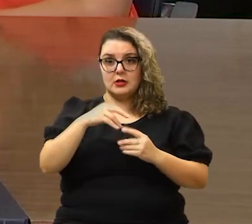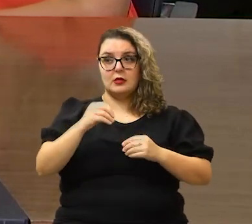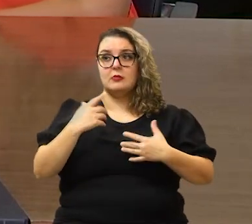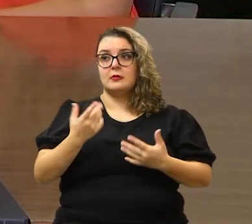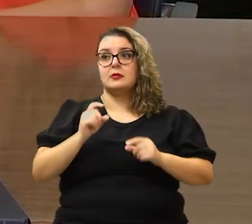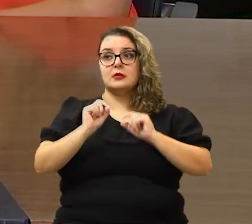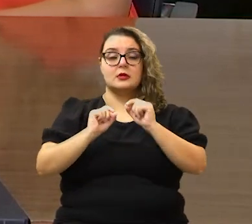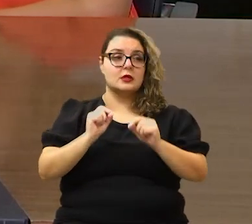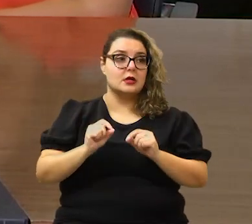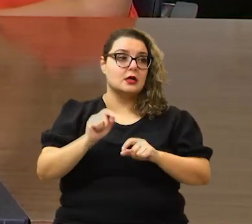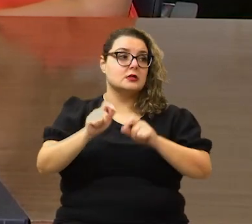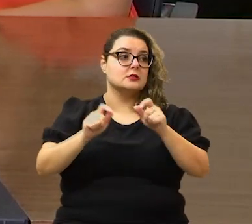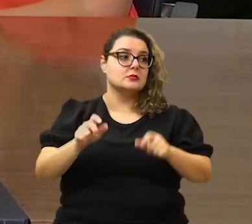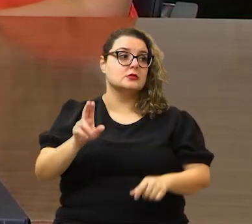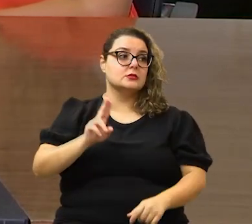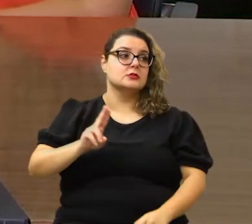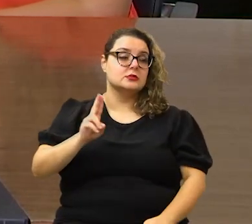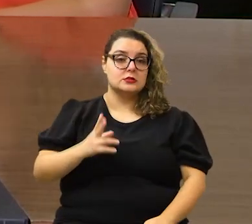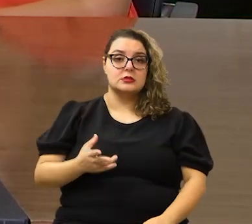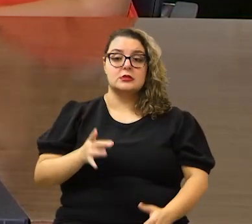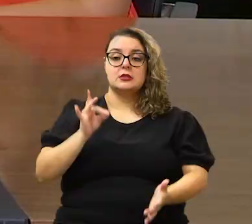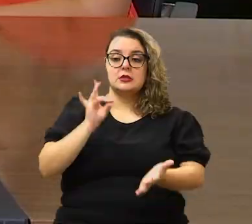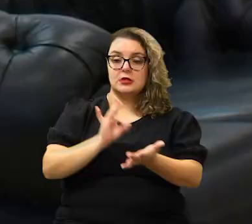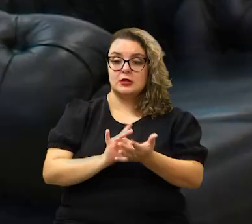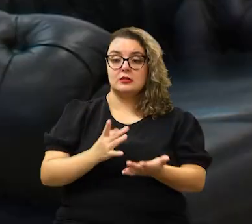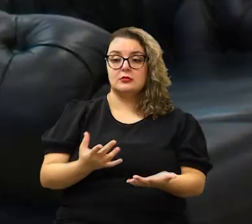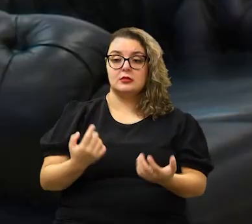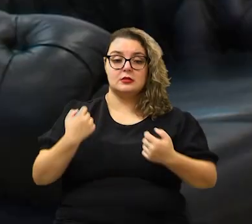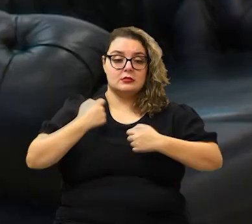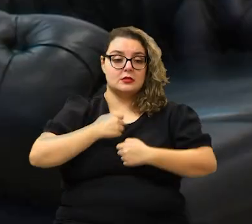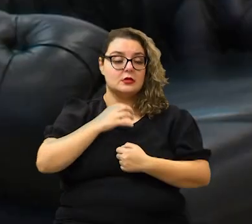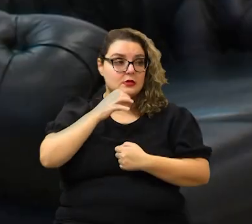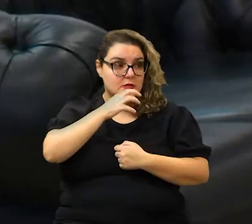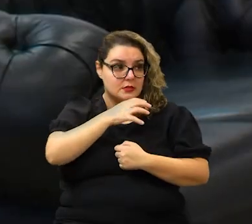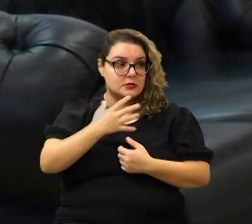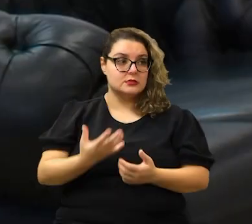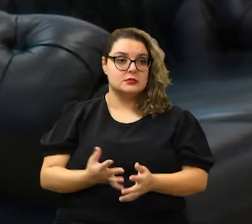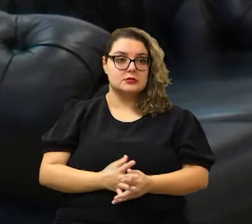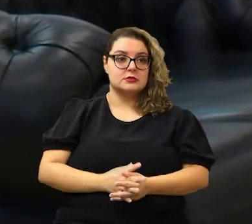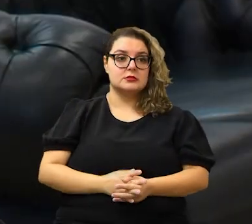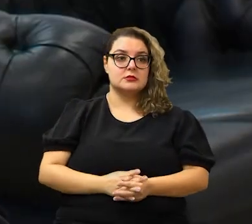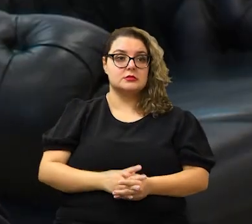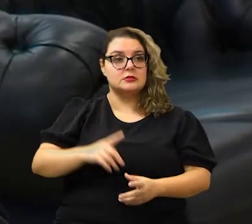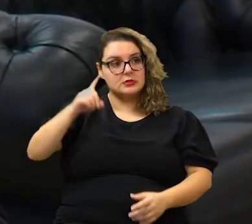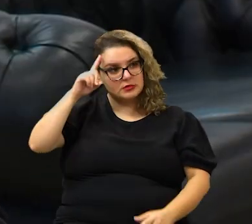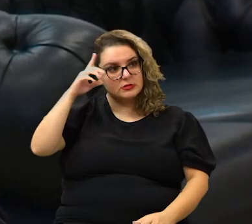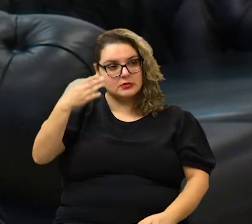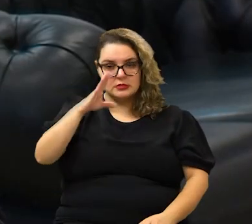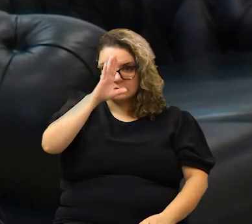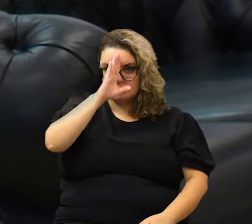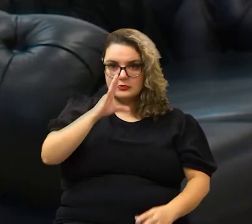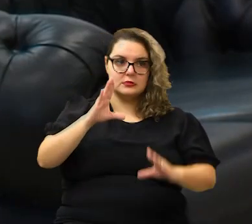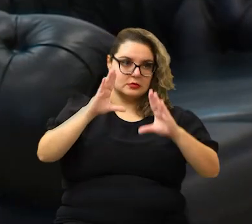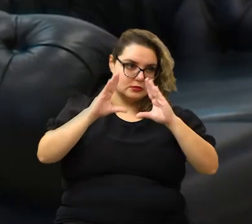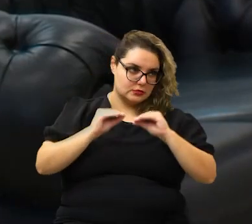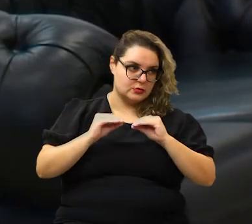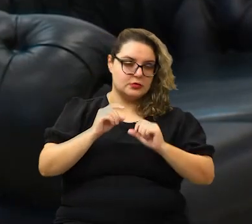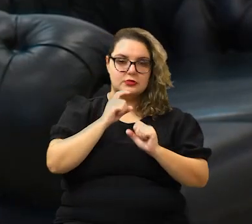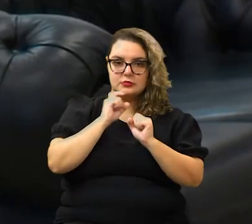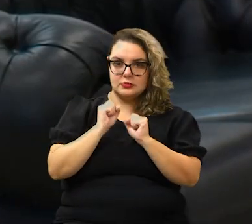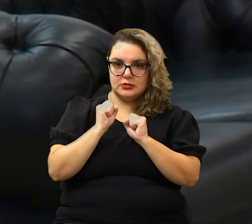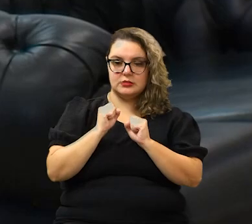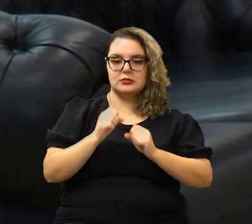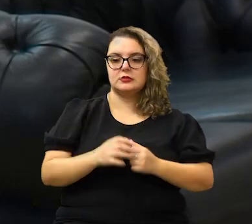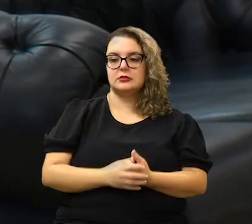esse o espírito, né? É para que as pessoas possam usar e realmente se aquecer nesses dias e principalmente